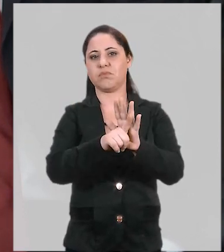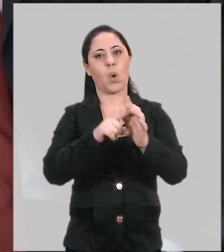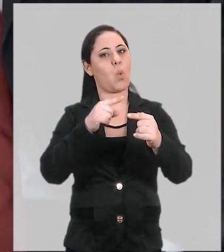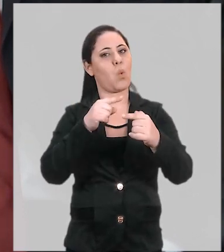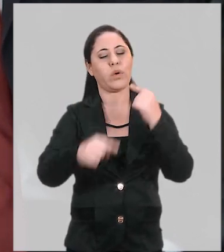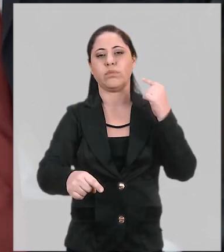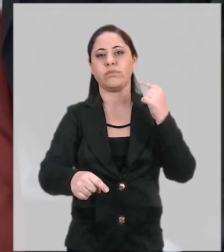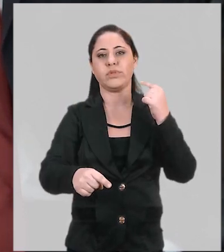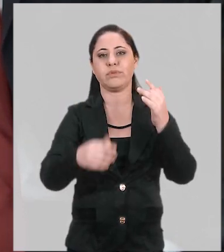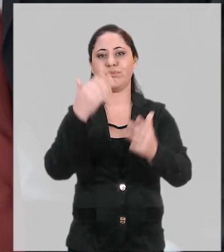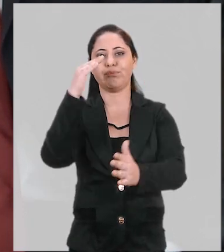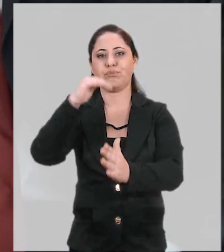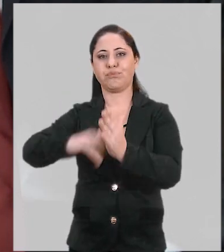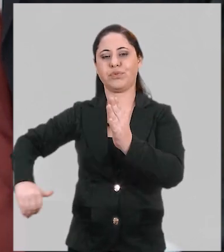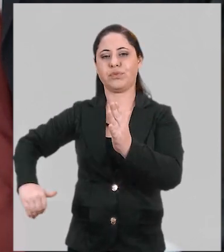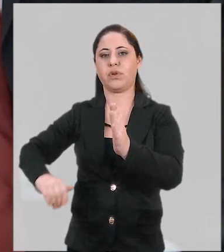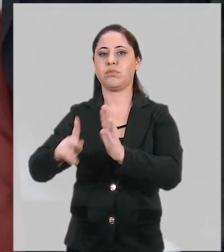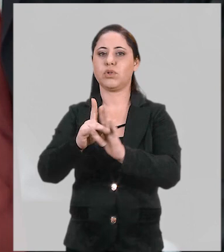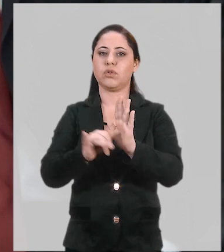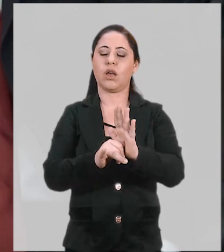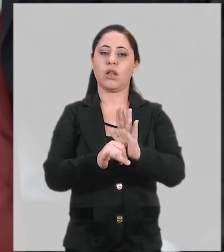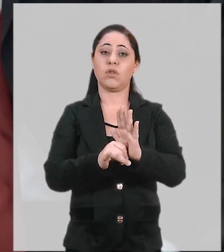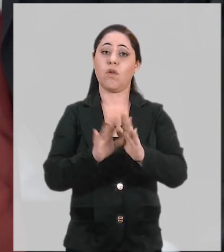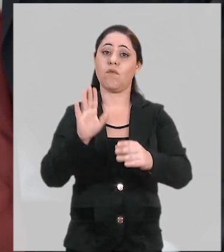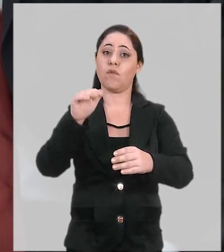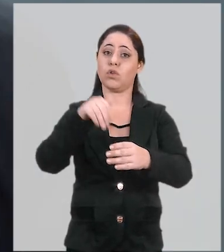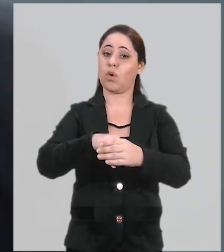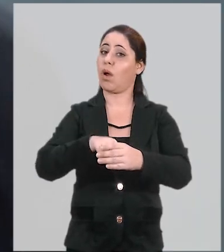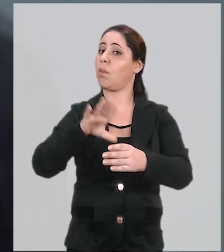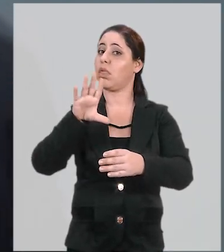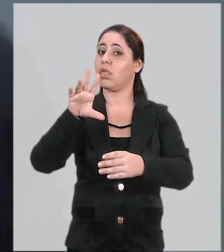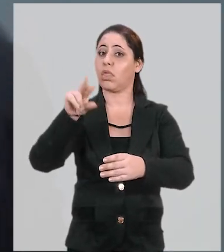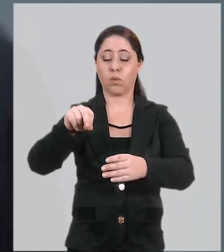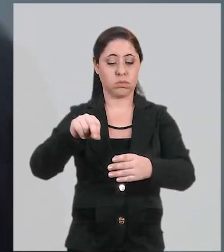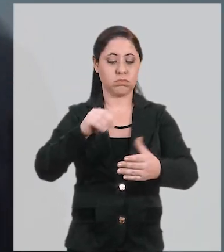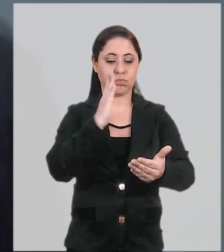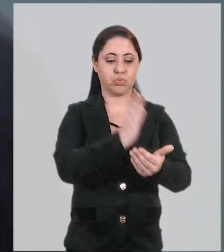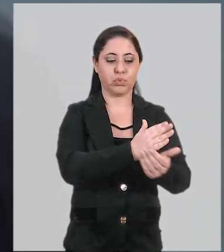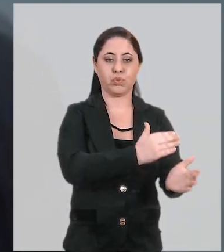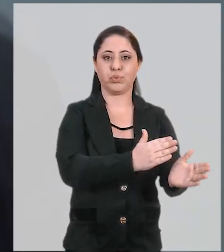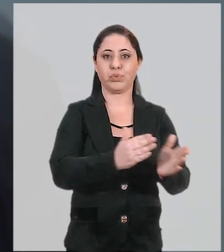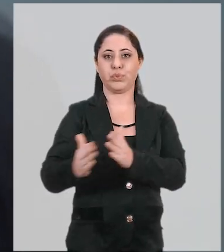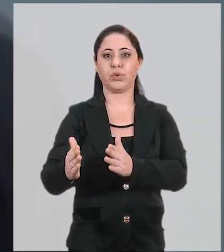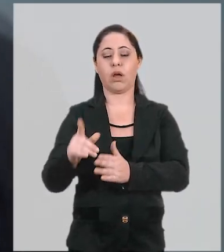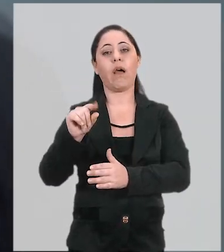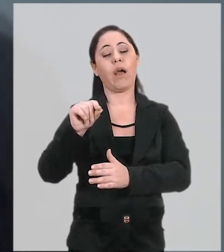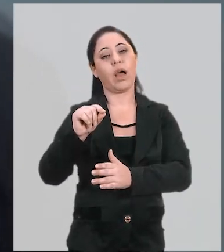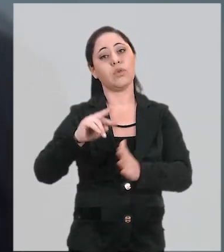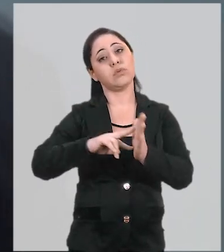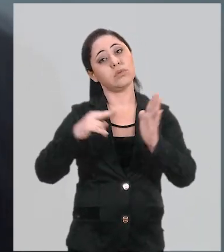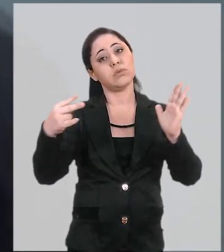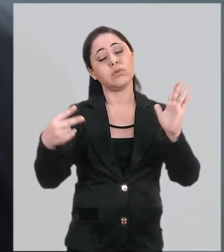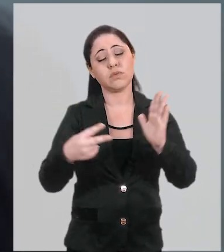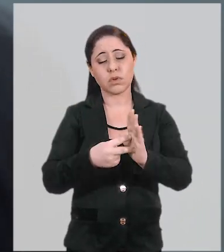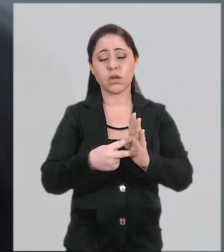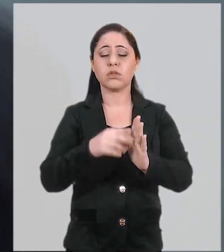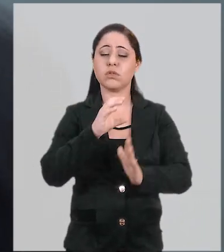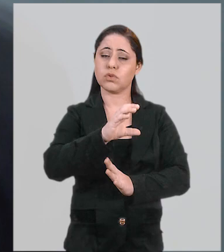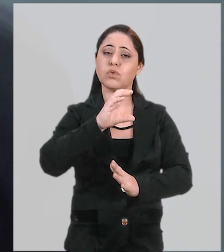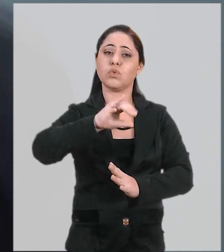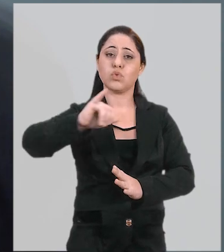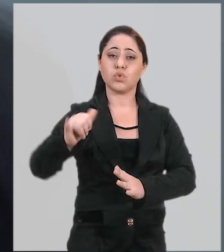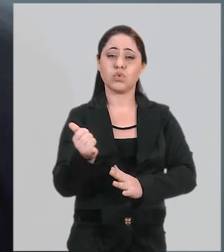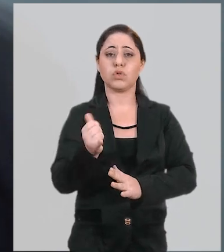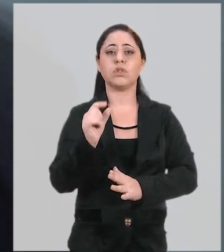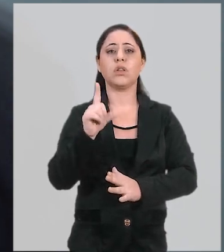então esse projeto por maioria, votou contrário pela não tramitação do mesmo. Então esse é o sentido da Comissão de Constituição